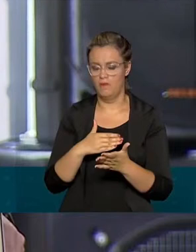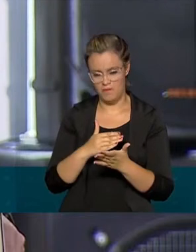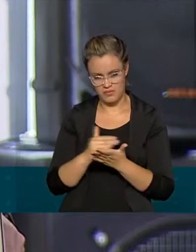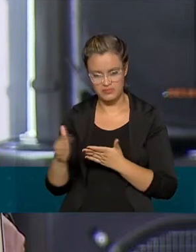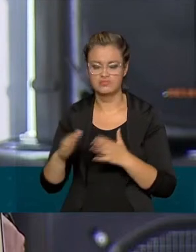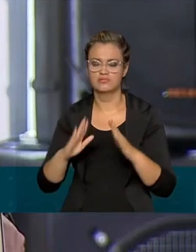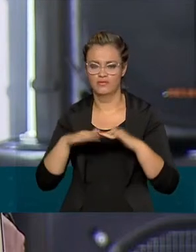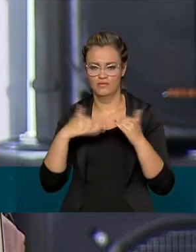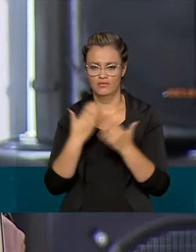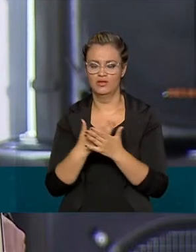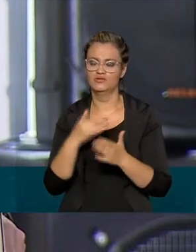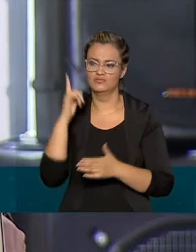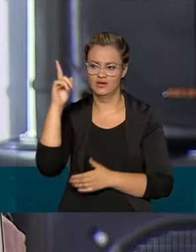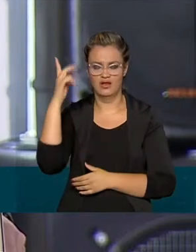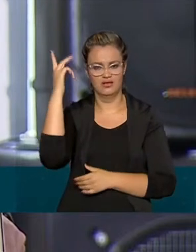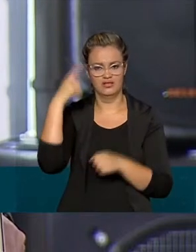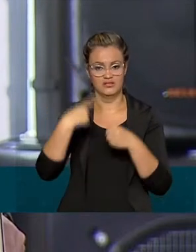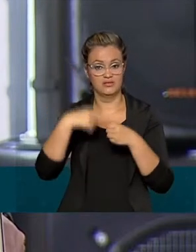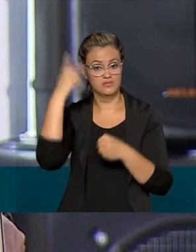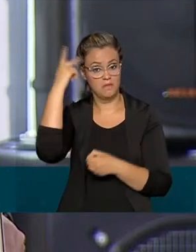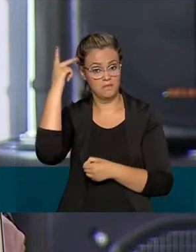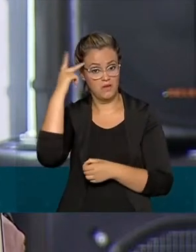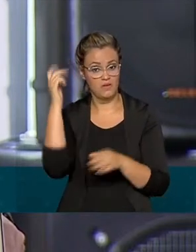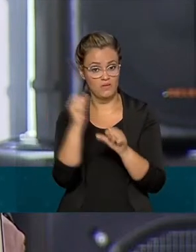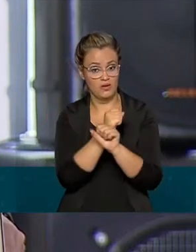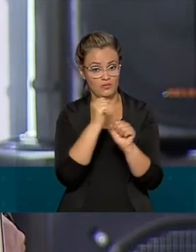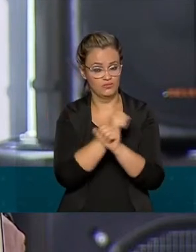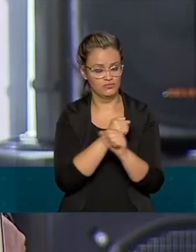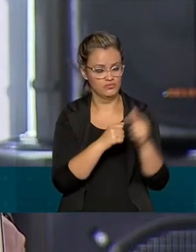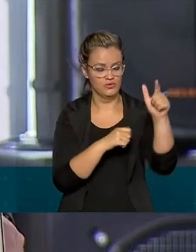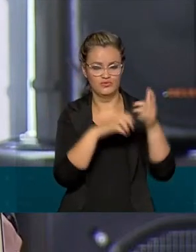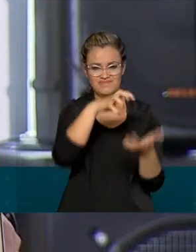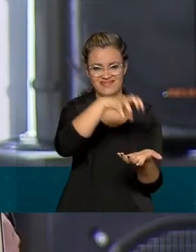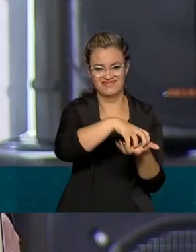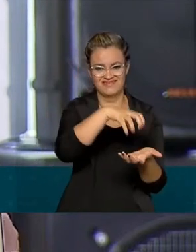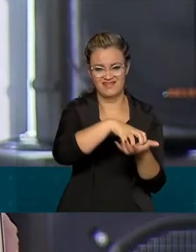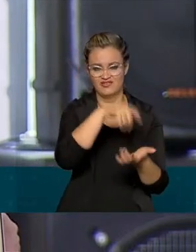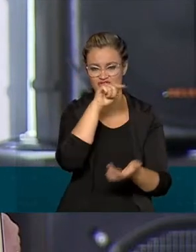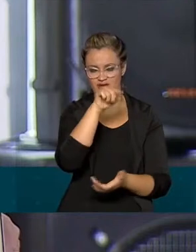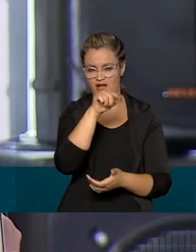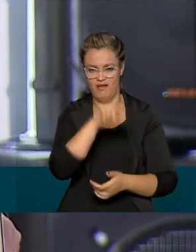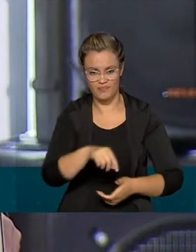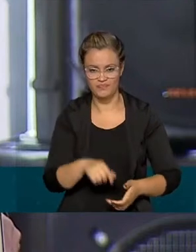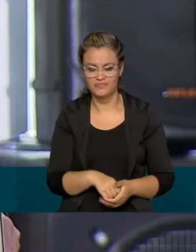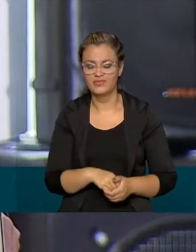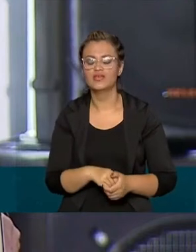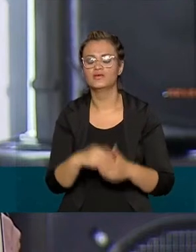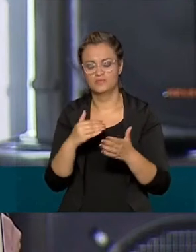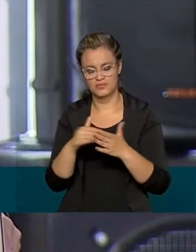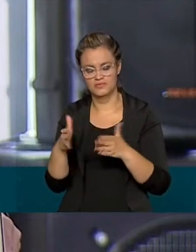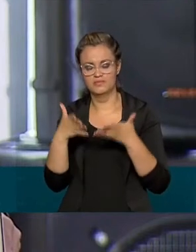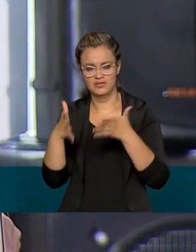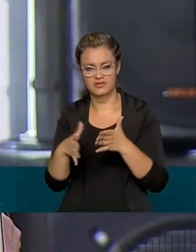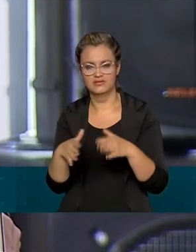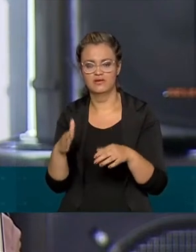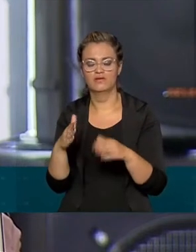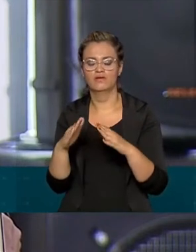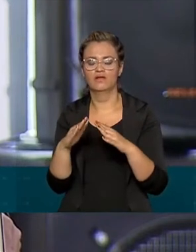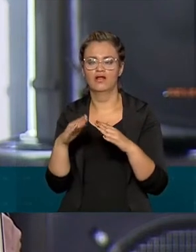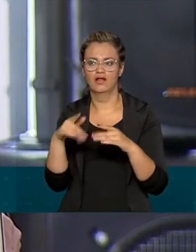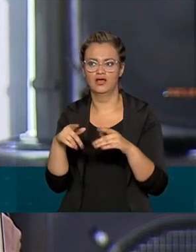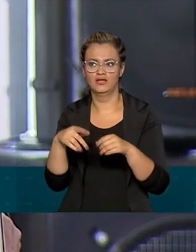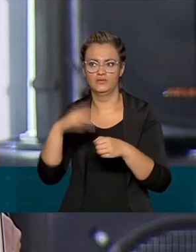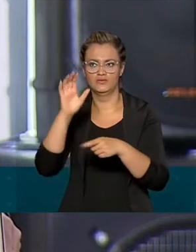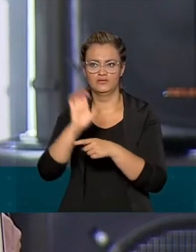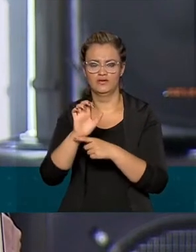funcionamento do Colégio Militar de São Paulo e a construção de sua futura sede. Prosseguiu-se na implantação do Colégio Militar de Belém